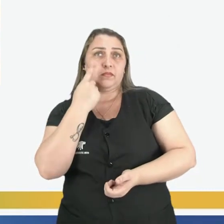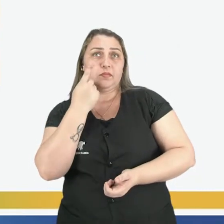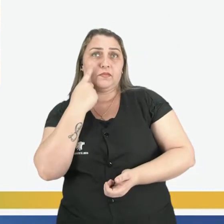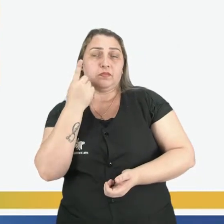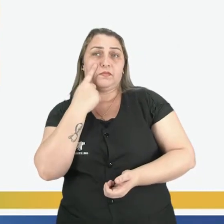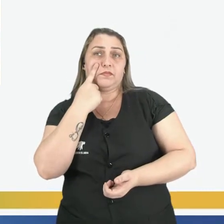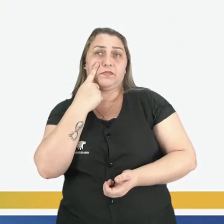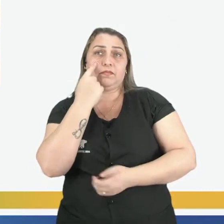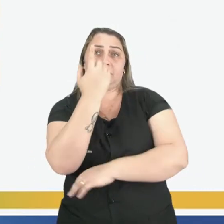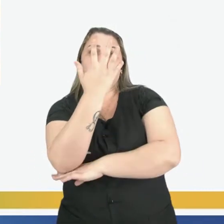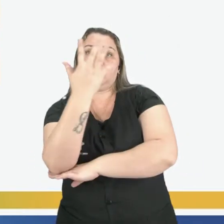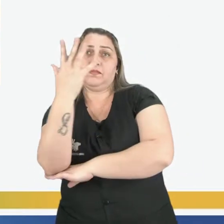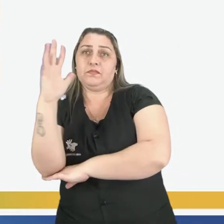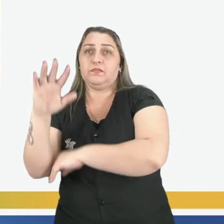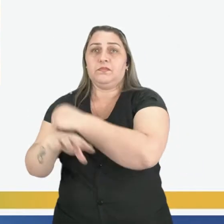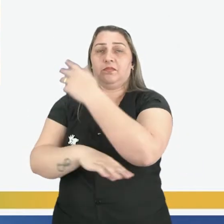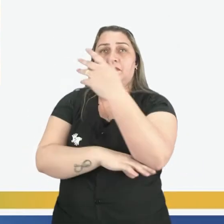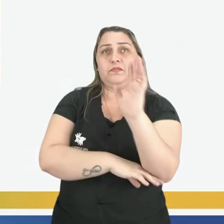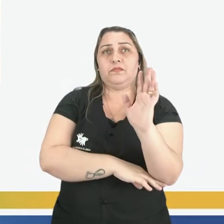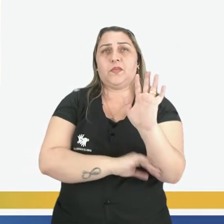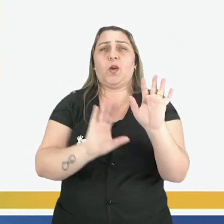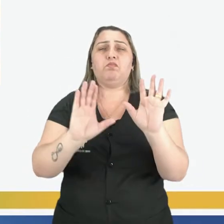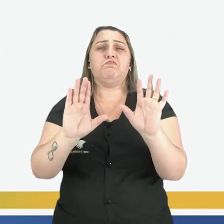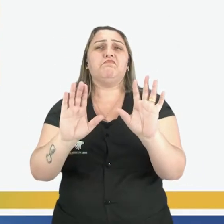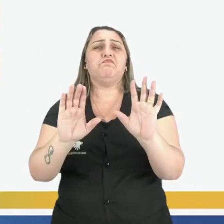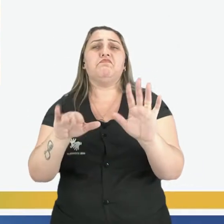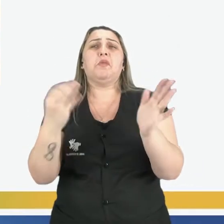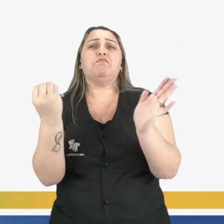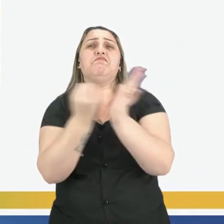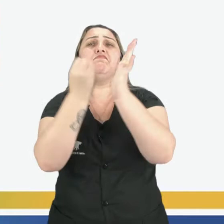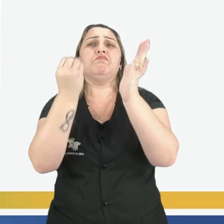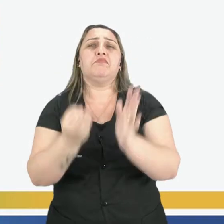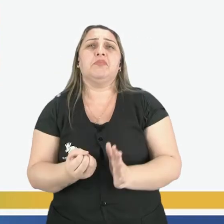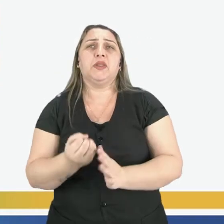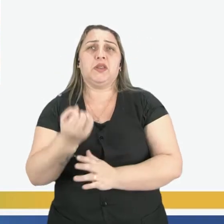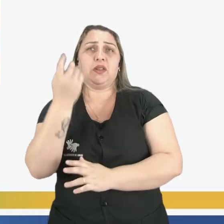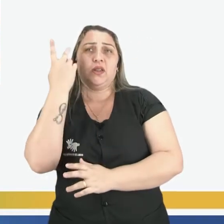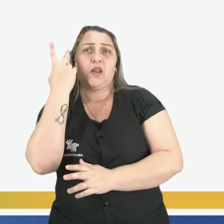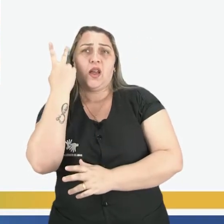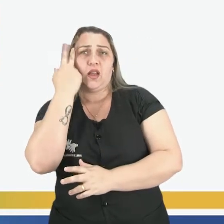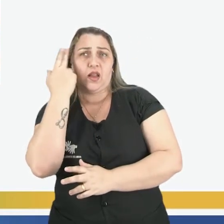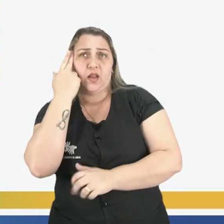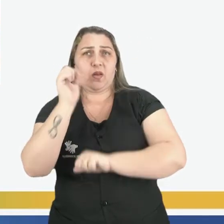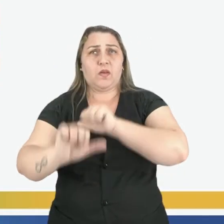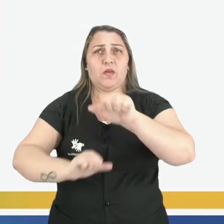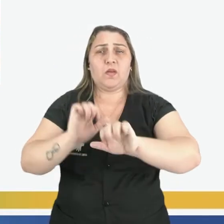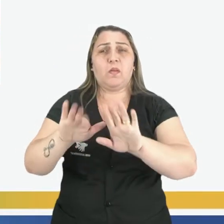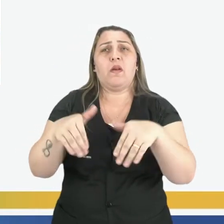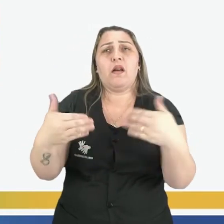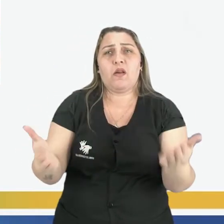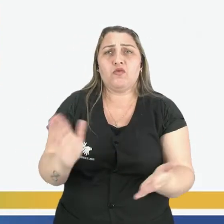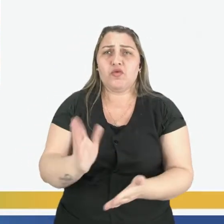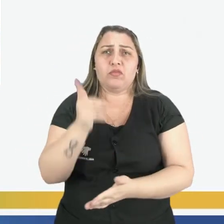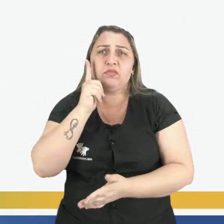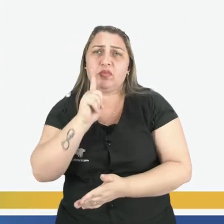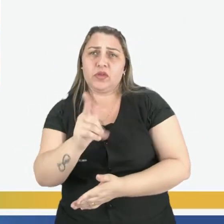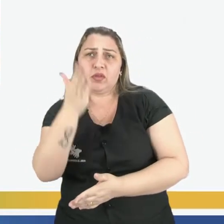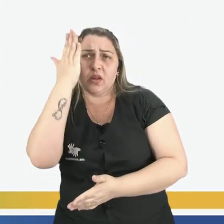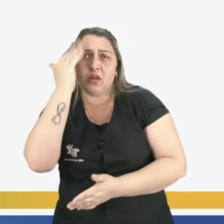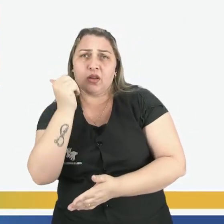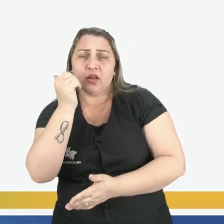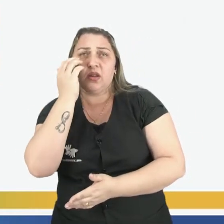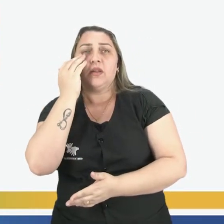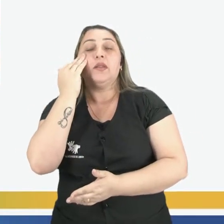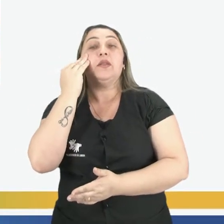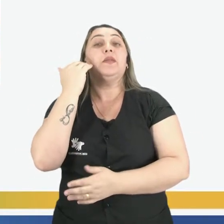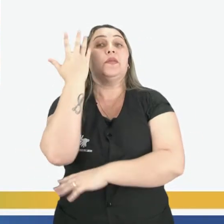Observe as paisagens. Que tipo de paisagens são essas aí na sua telinha? Você já conseguiu descobrir?